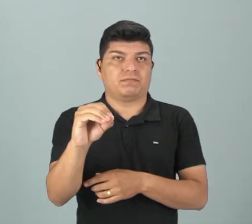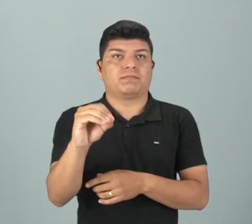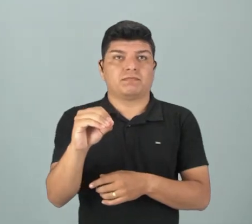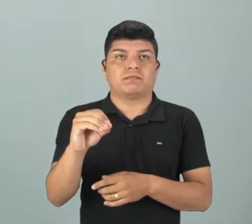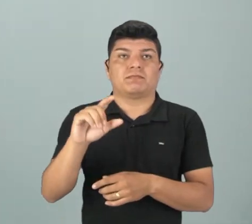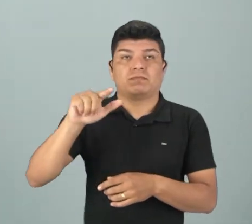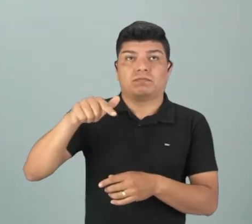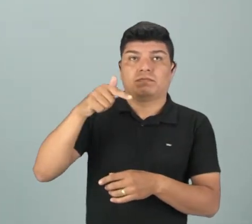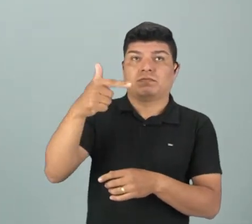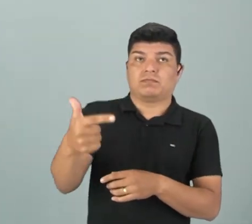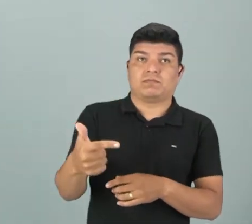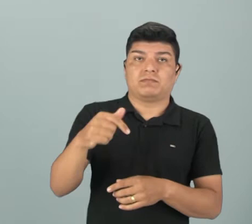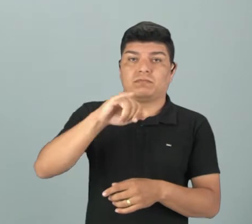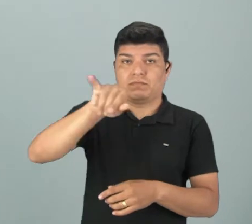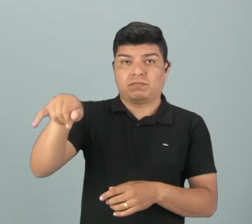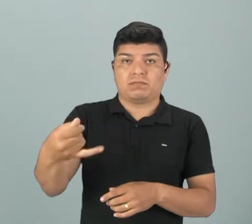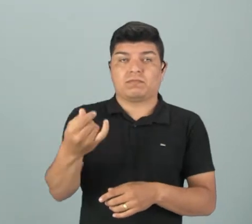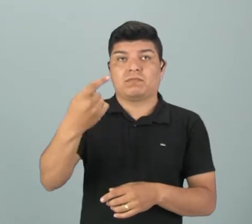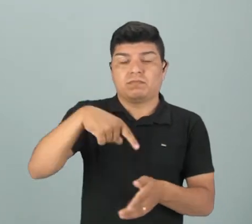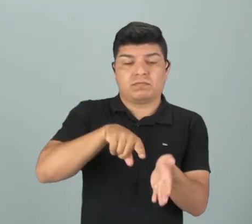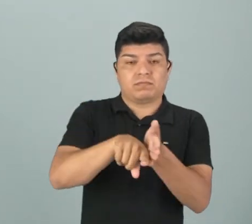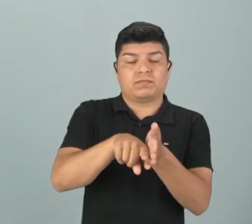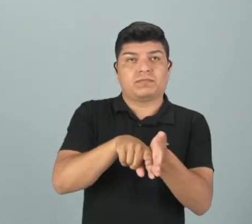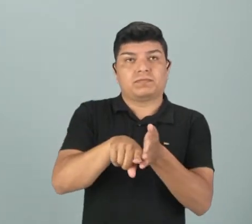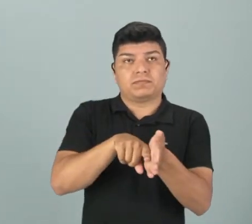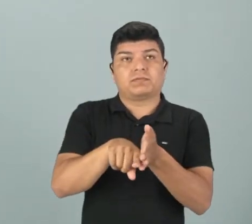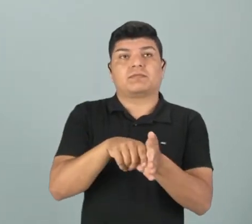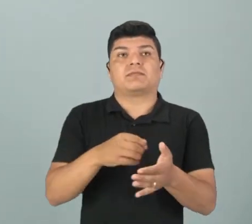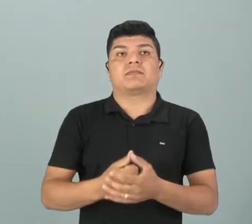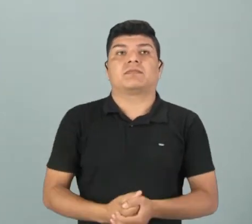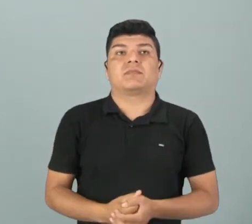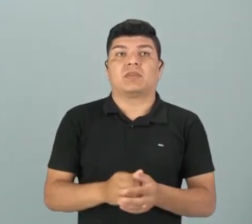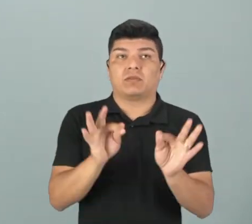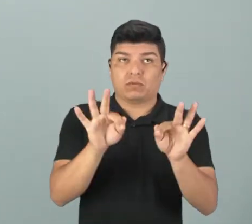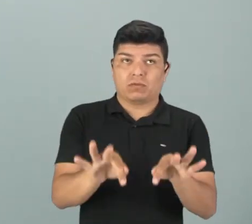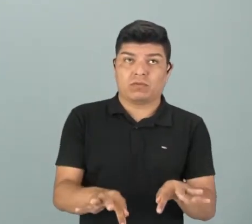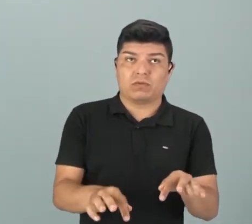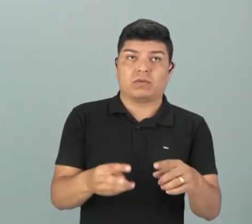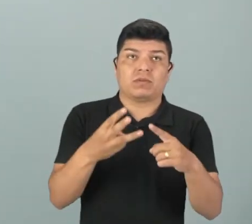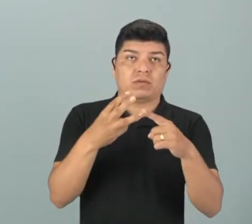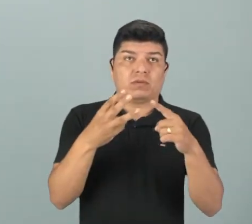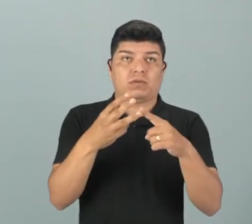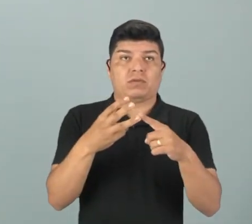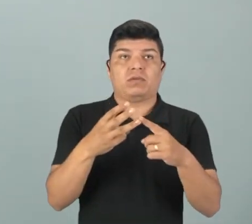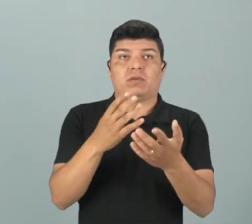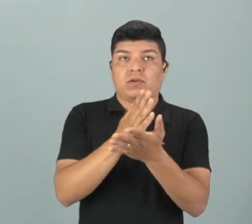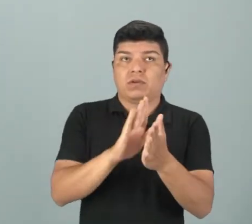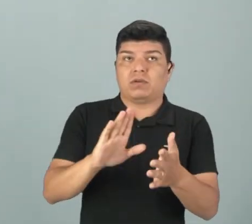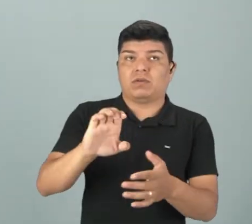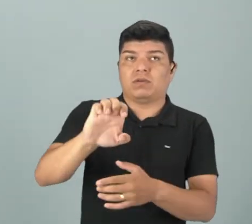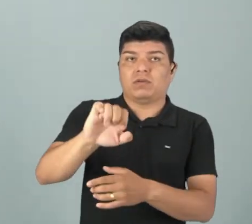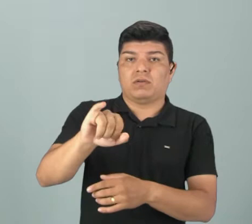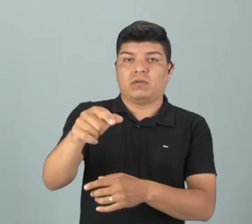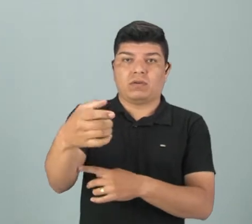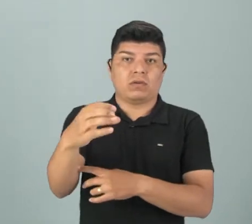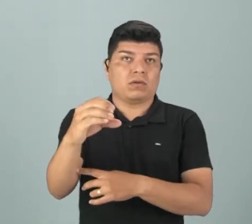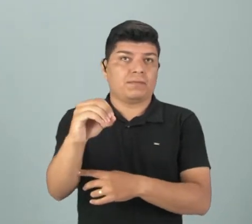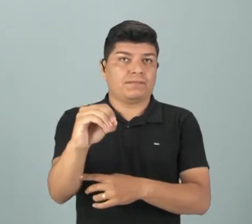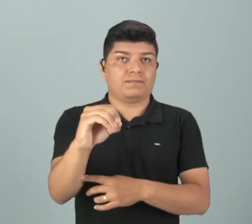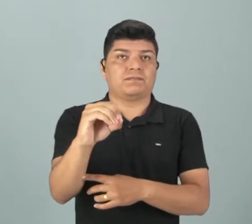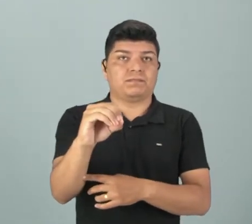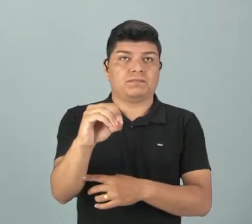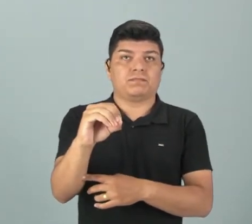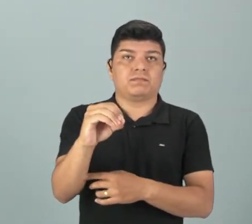guerra. Depois, quem tiver oportunidade pode dar uma pesquisadinha sobre. E por último, a derrota do eixo, que vai ter